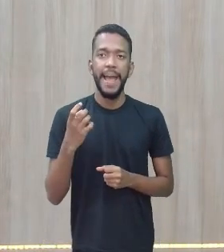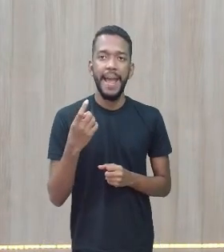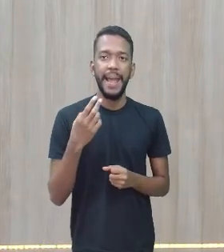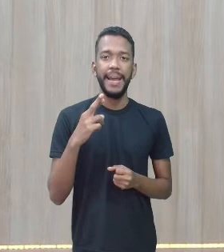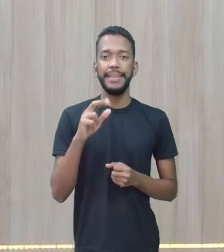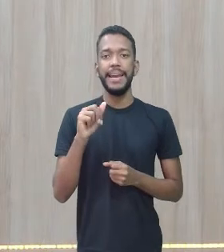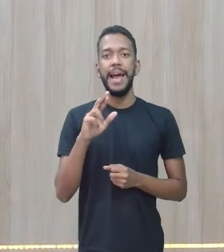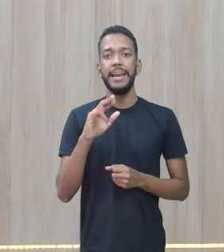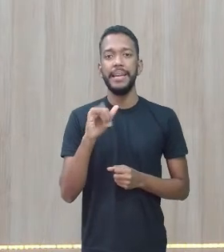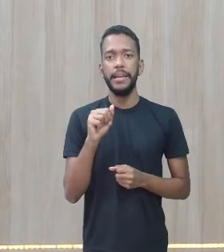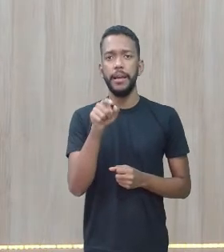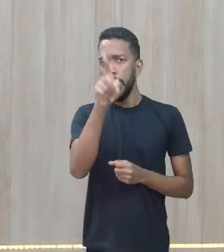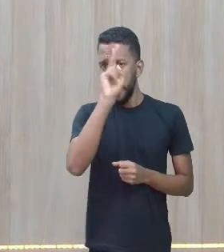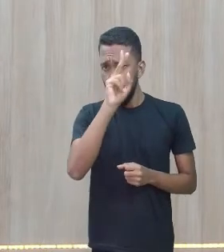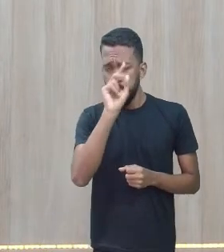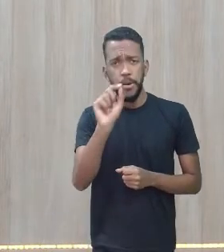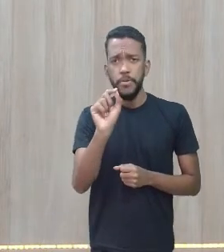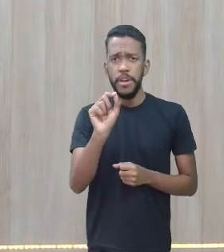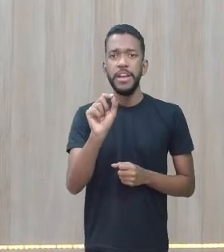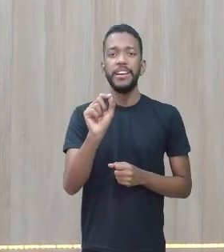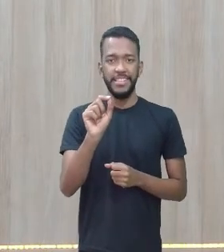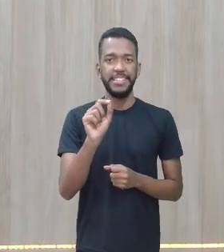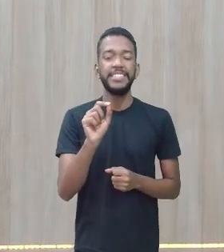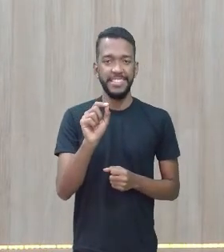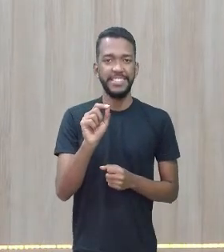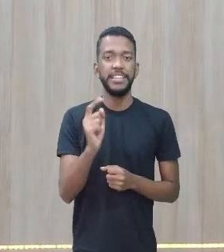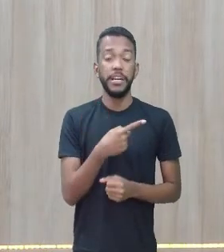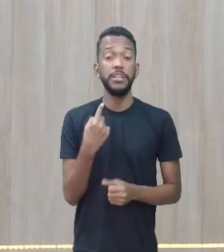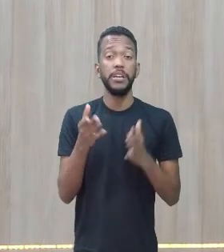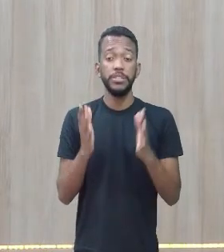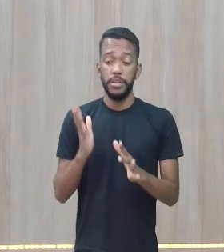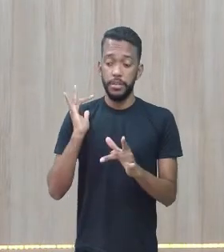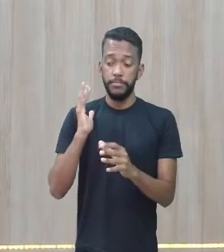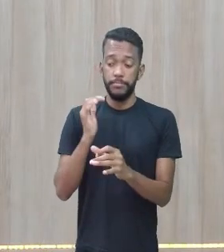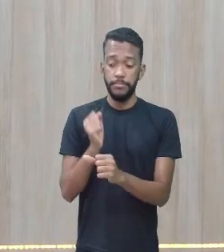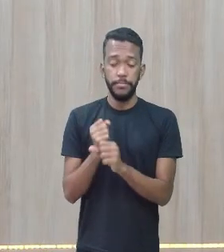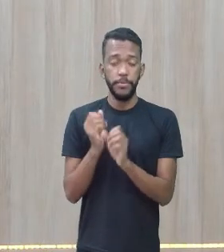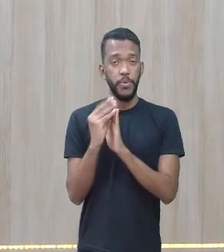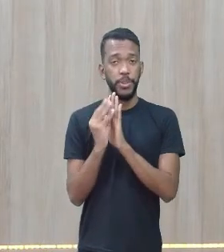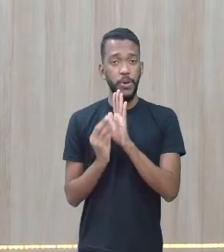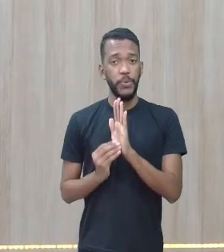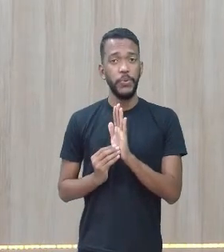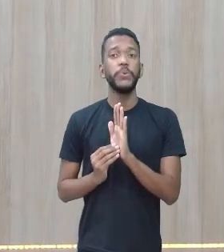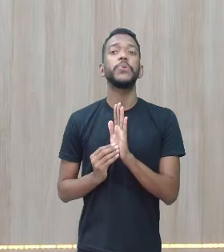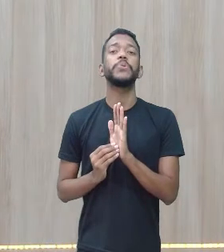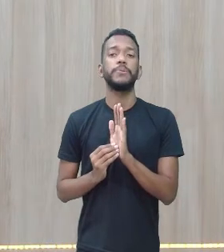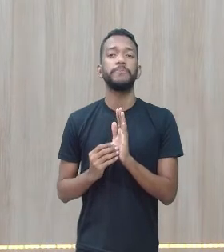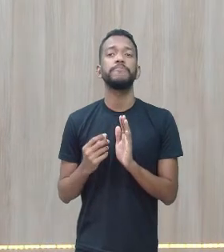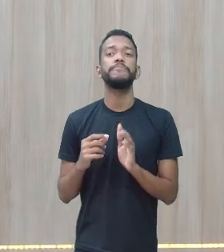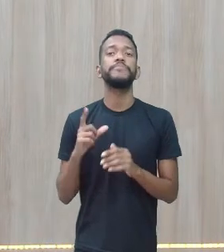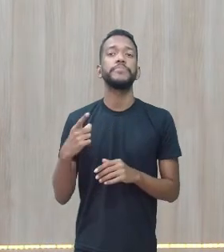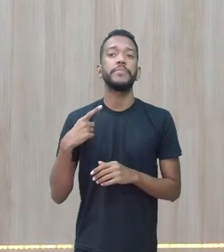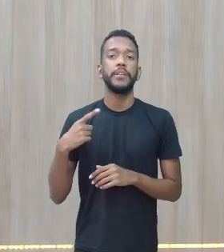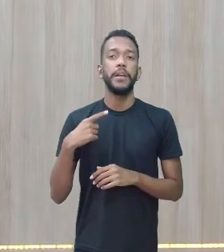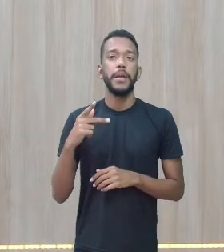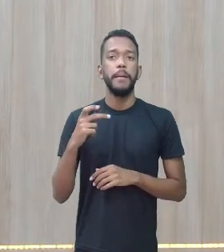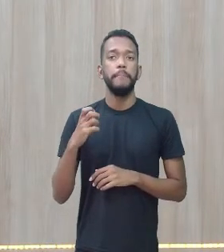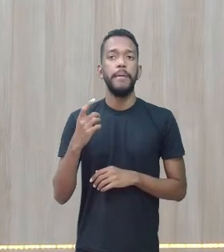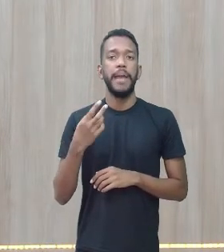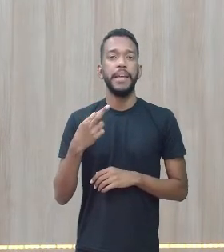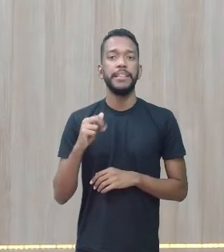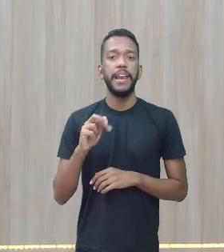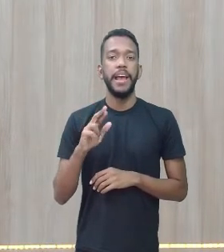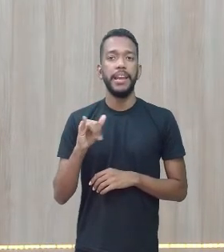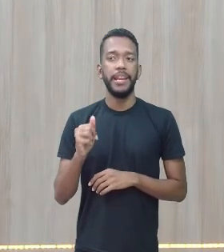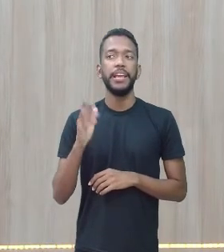aí. Lembra que eu falei que estamos revisando o conteúdo e que a palavra pedraria, ela